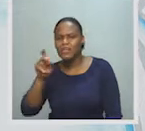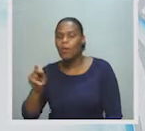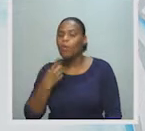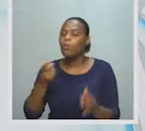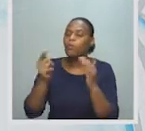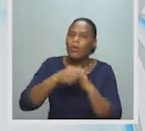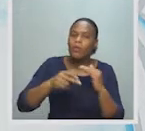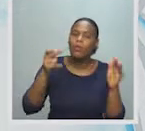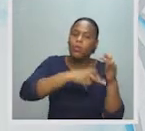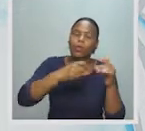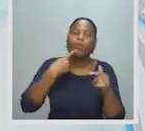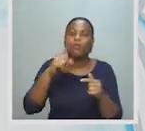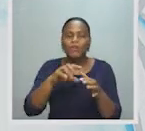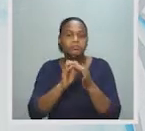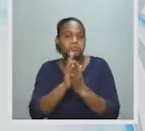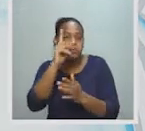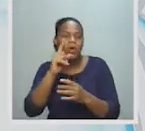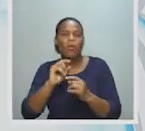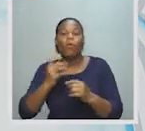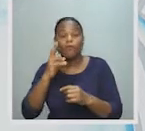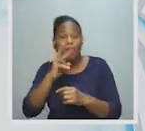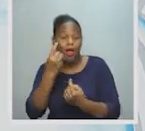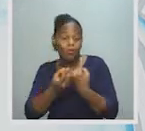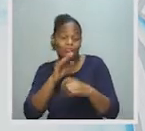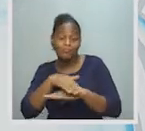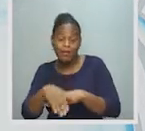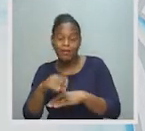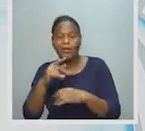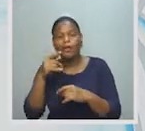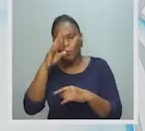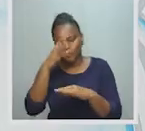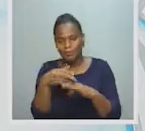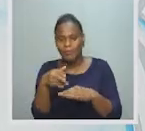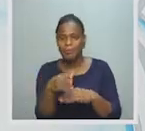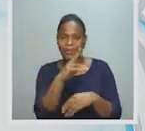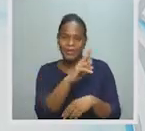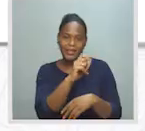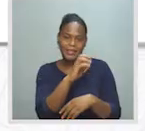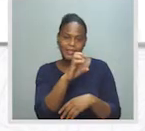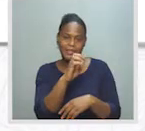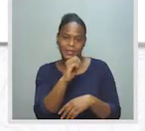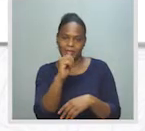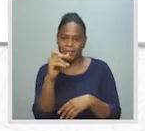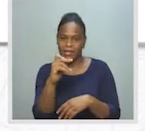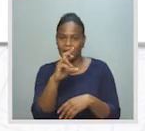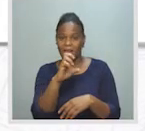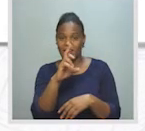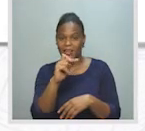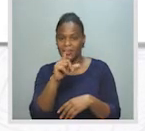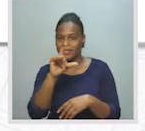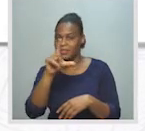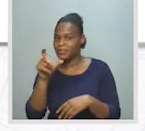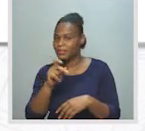agora alguns fatores que levaram ao fenómeno de ressacralização. As duas